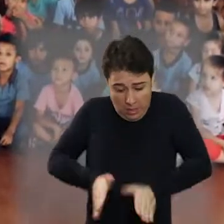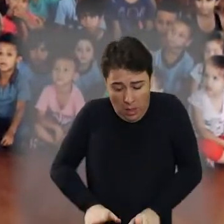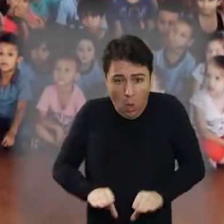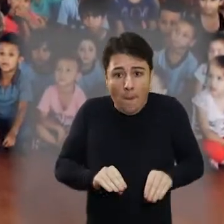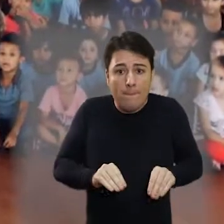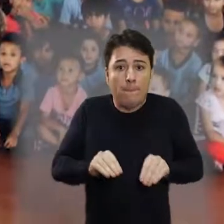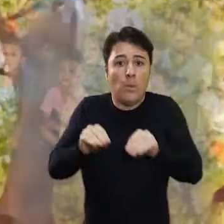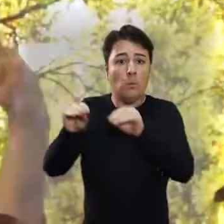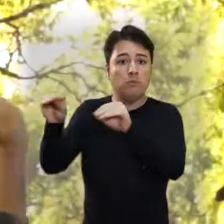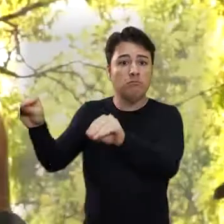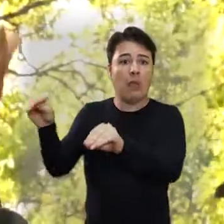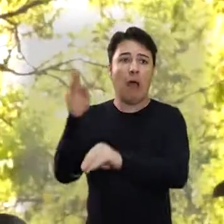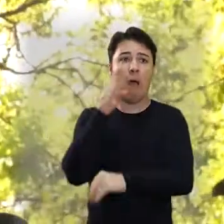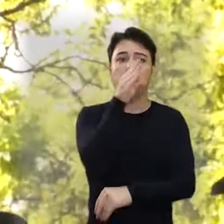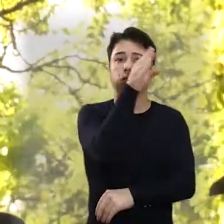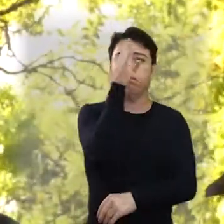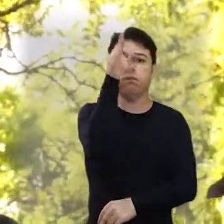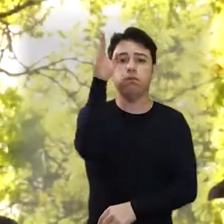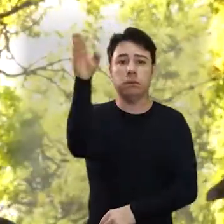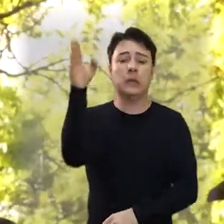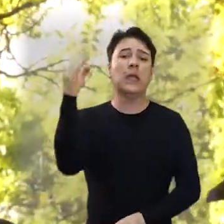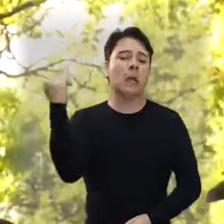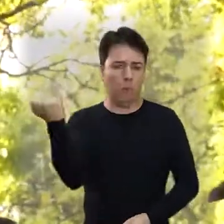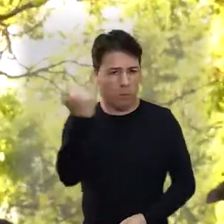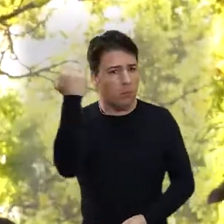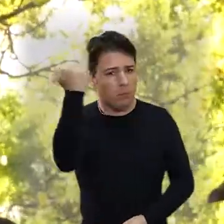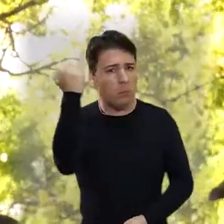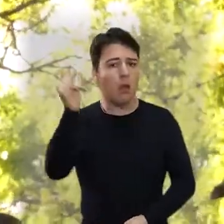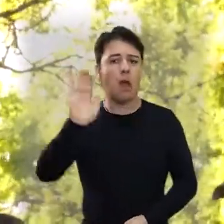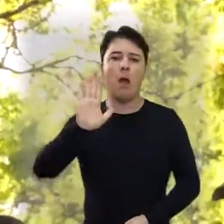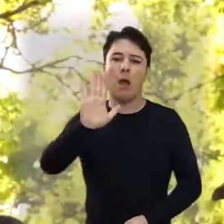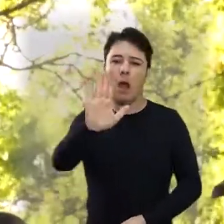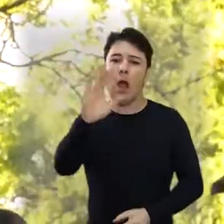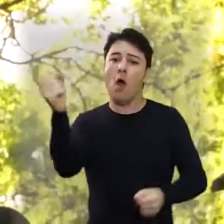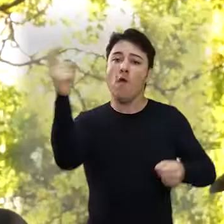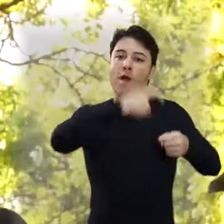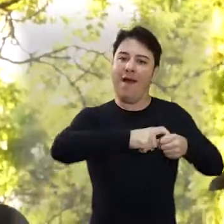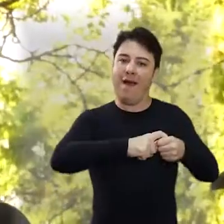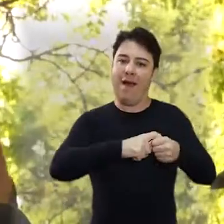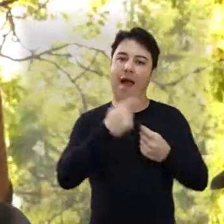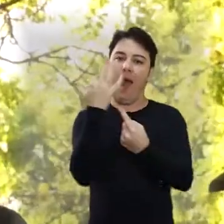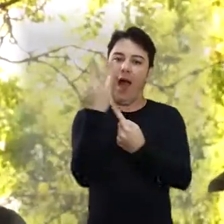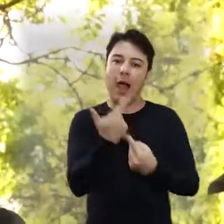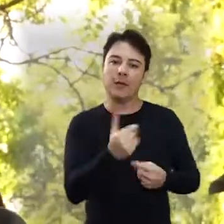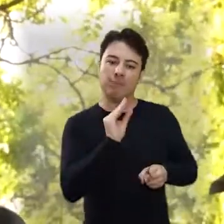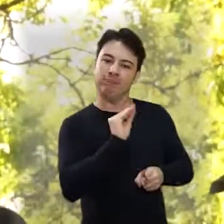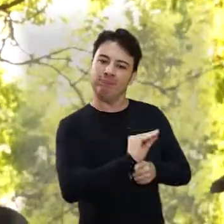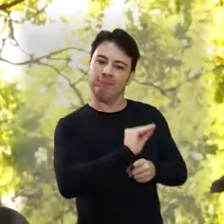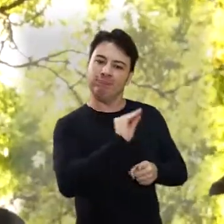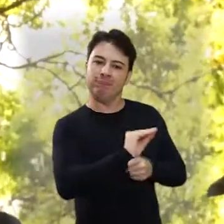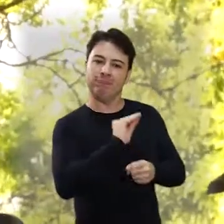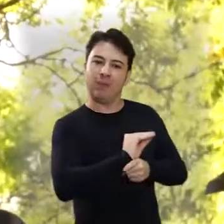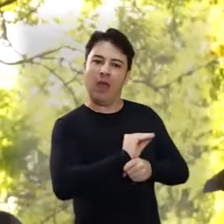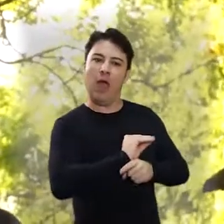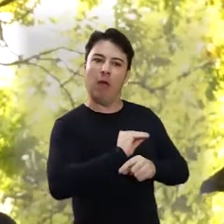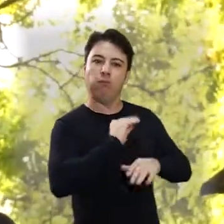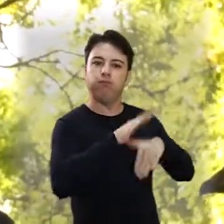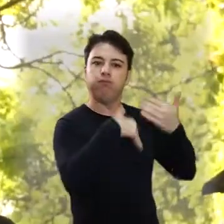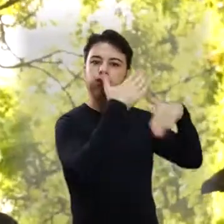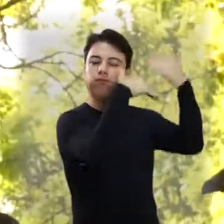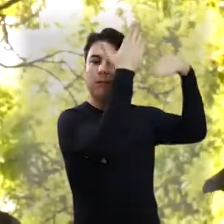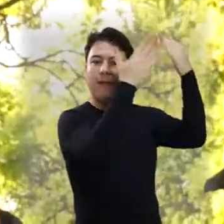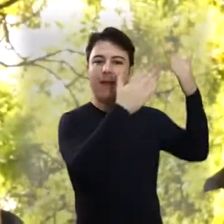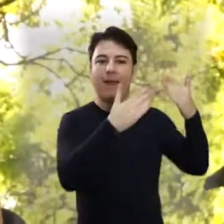né? Começam a não ficar na cidade onde nasceu. Eu acho que sair é muito importante, mas dar valor e fomentar a cultura aqui na